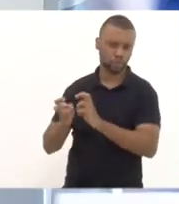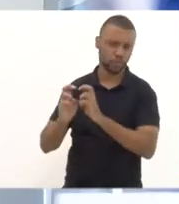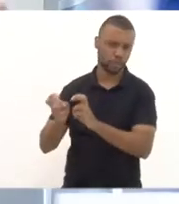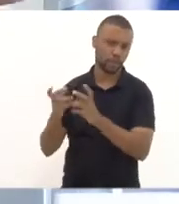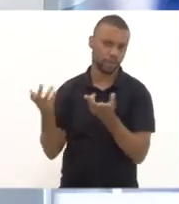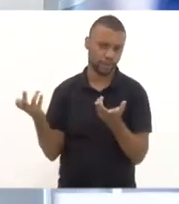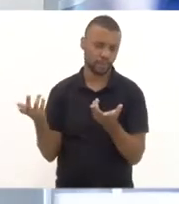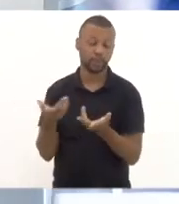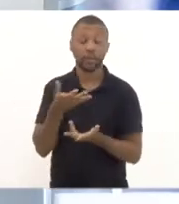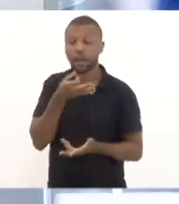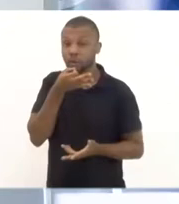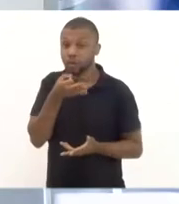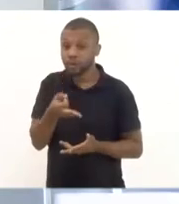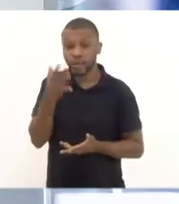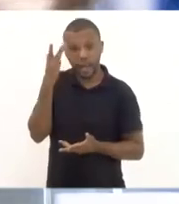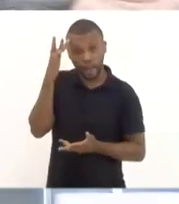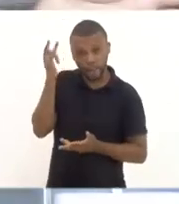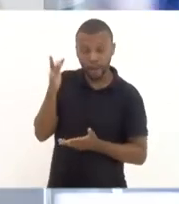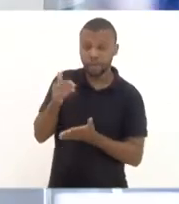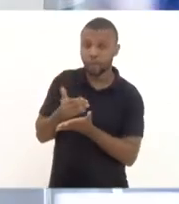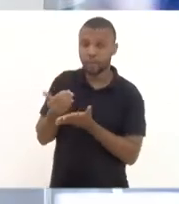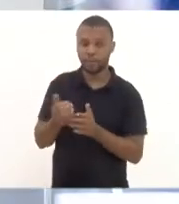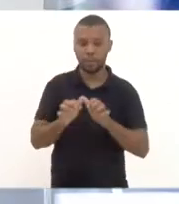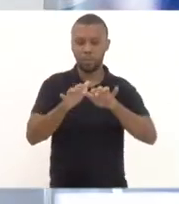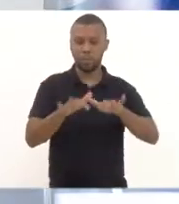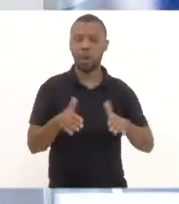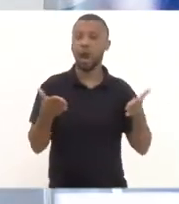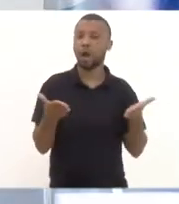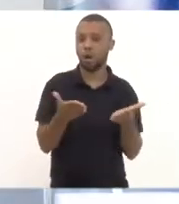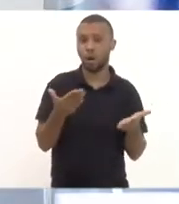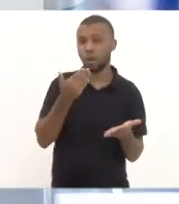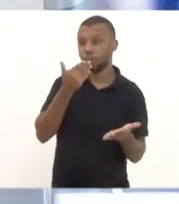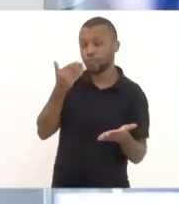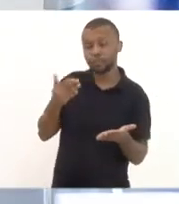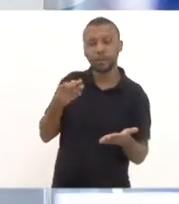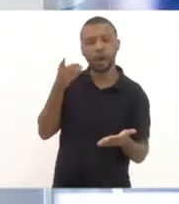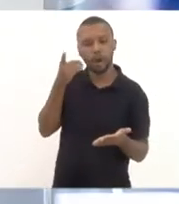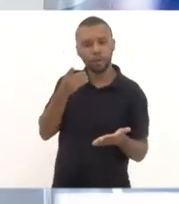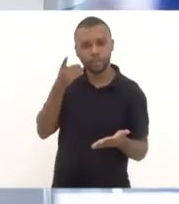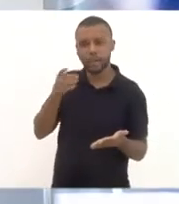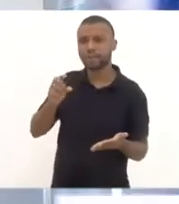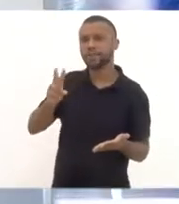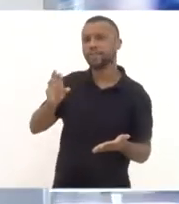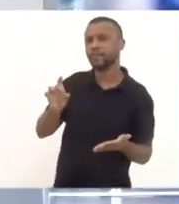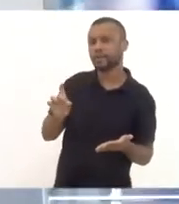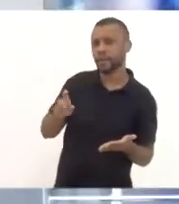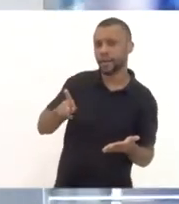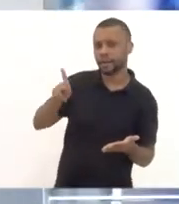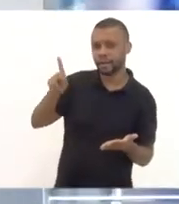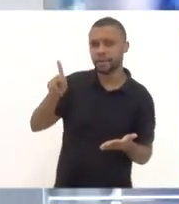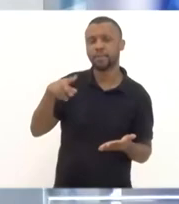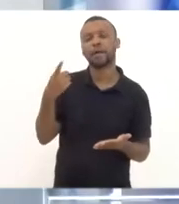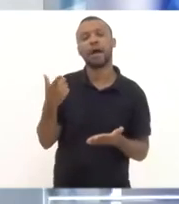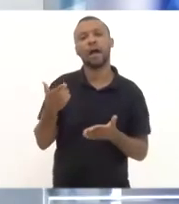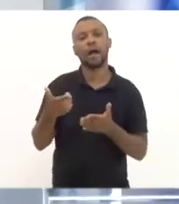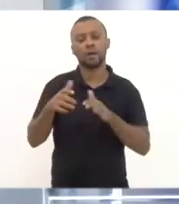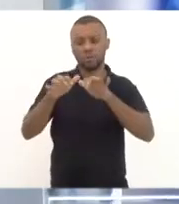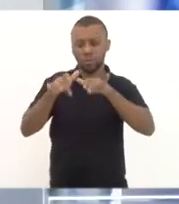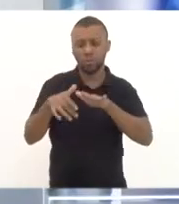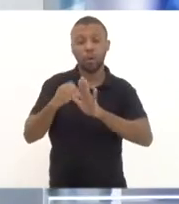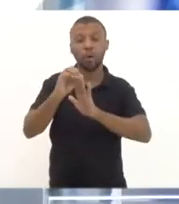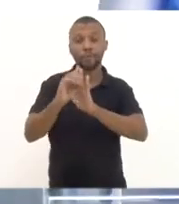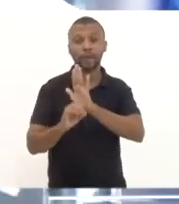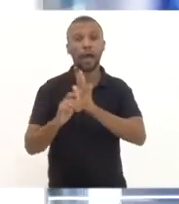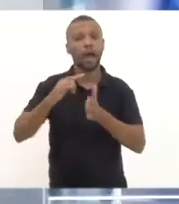sugerir que amanhã eu vou começar a redigir agora objeto é ajuda do deputado waldeck lá oficializar a